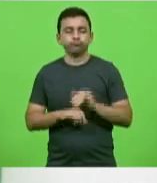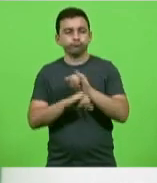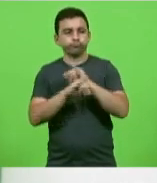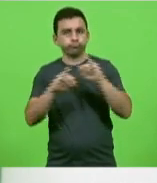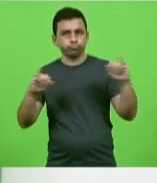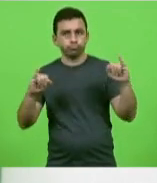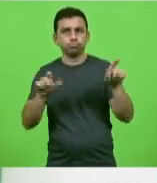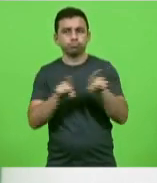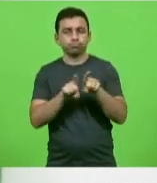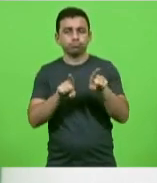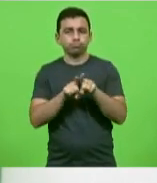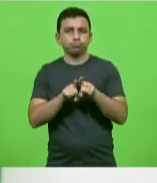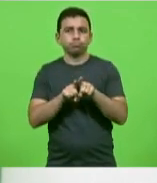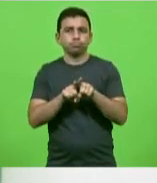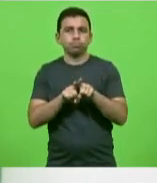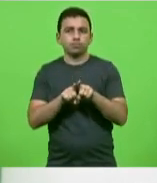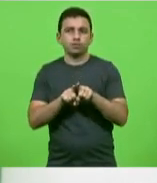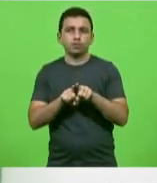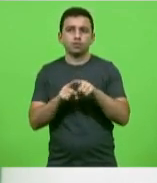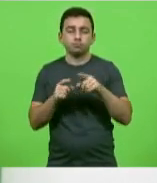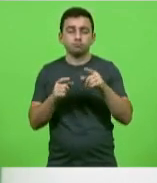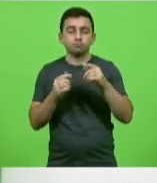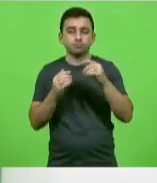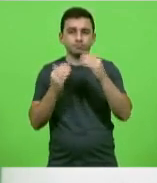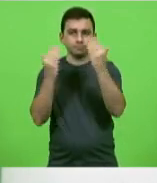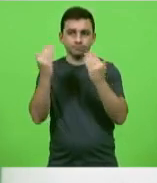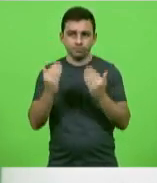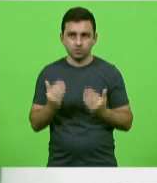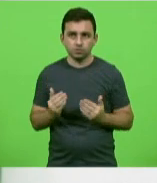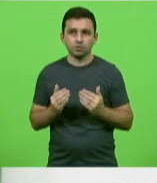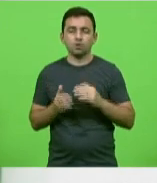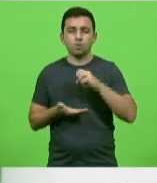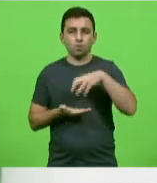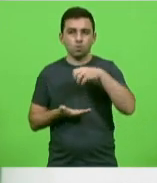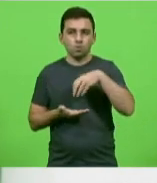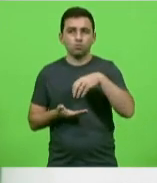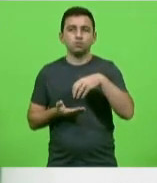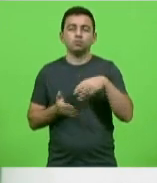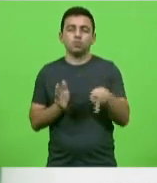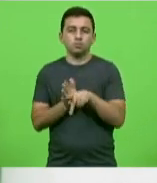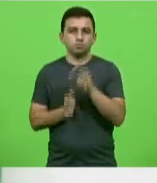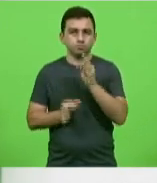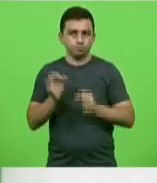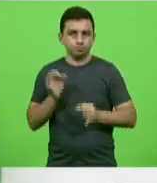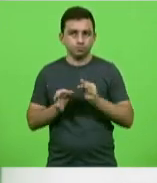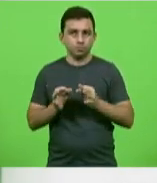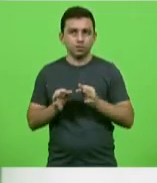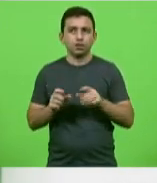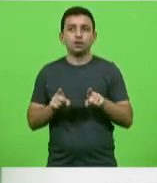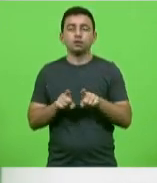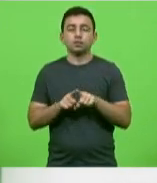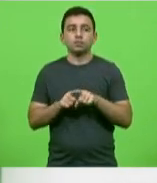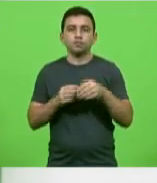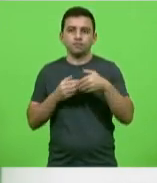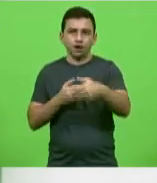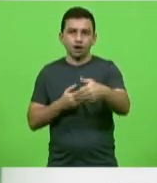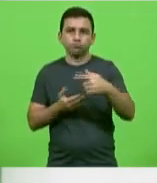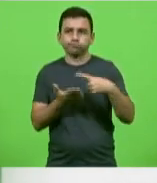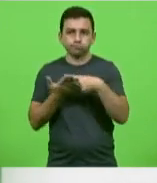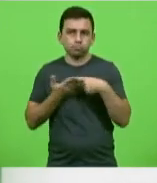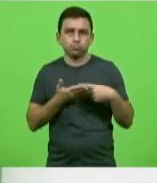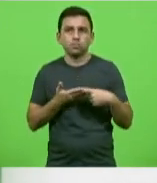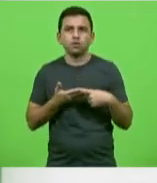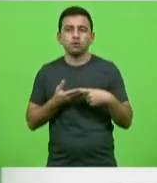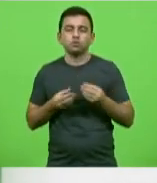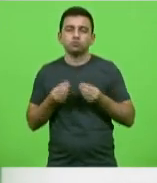notificados desta decisão com vista à cópia da certidão de julgamento. A relatoria para a lavratura do acórdão permanece